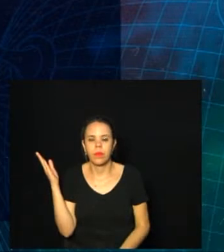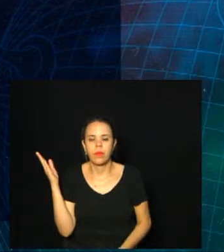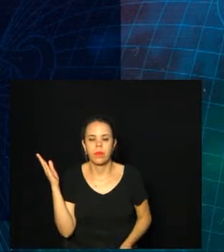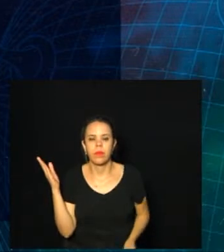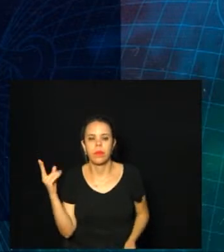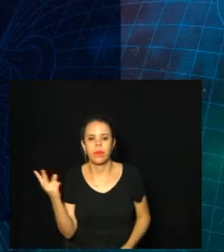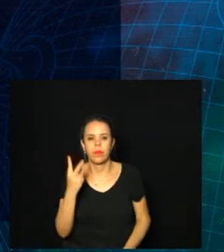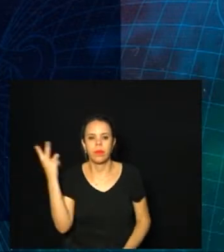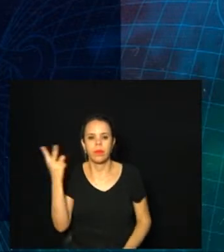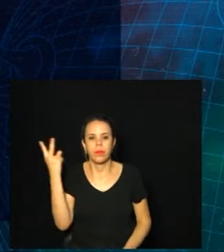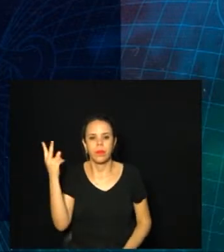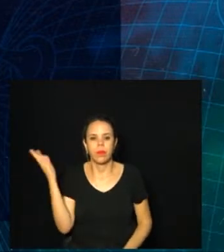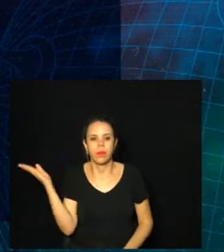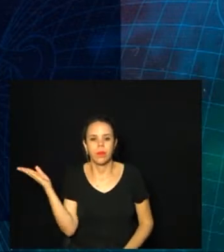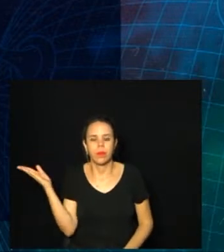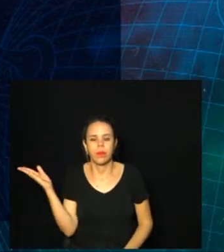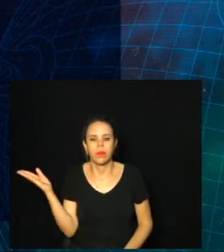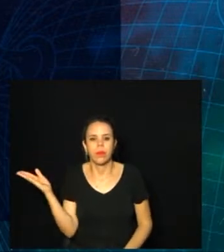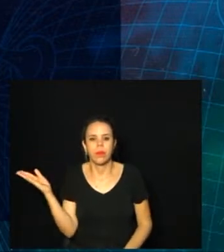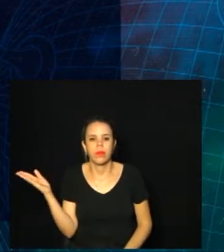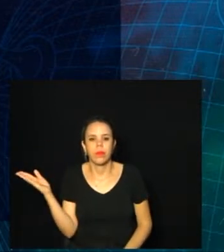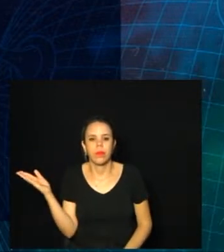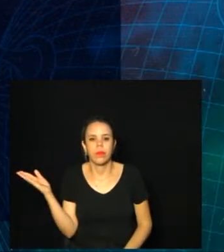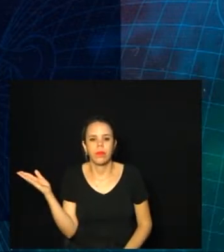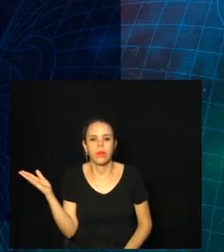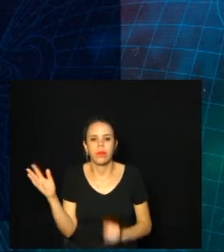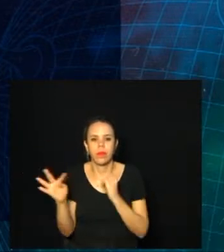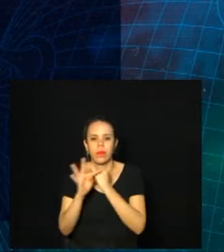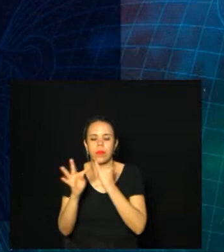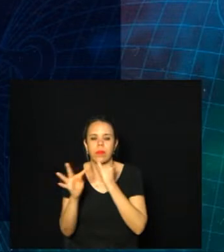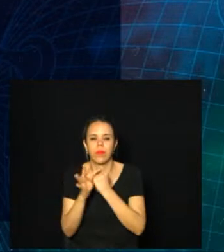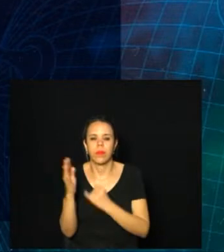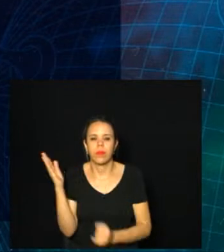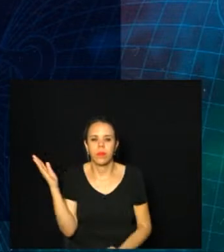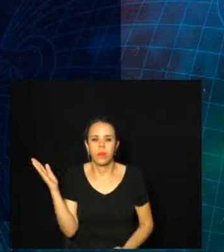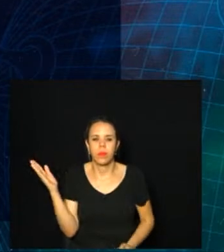15.877, Valinhos 15.050, Itatiba